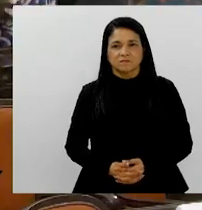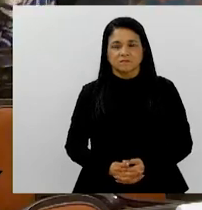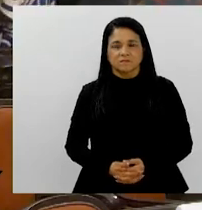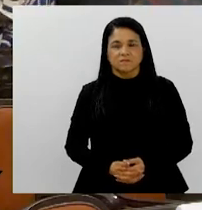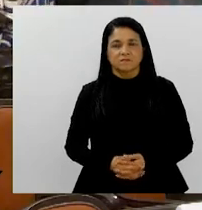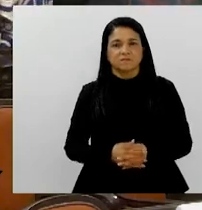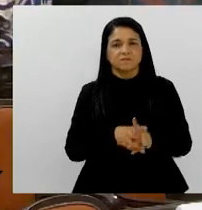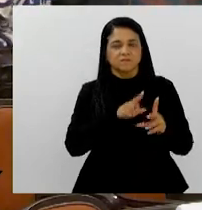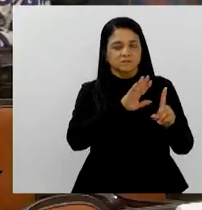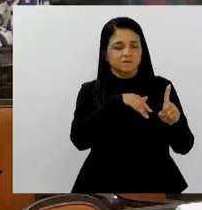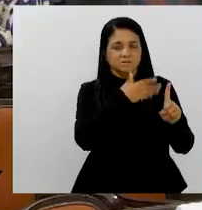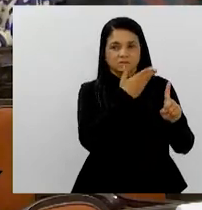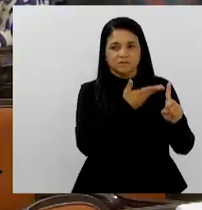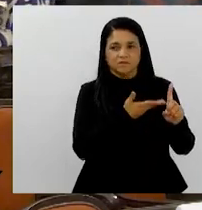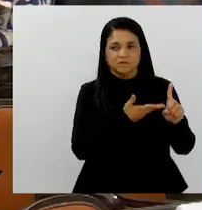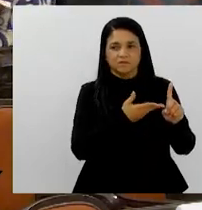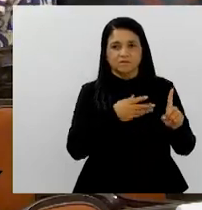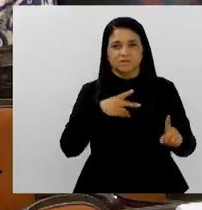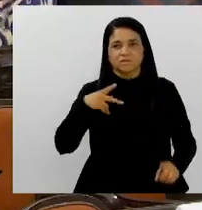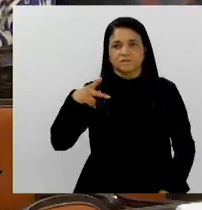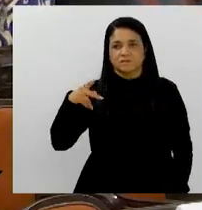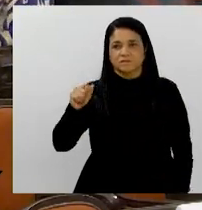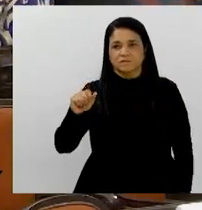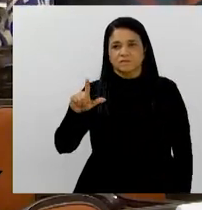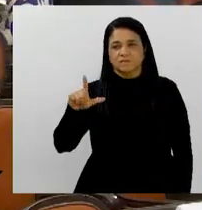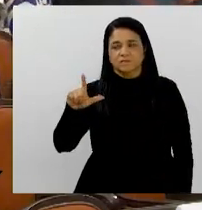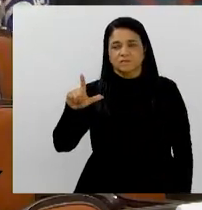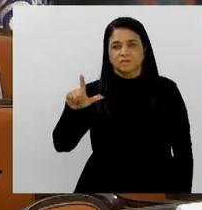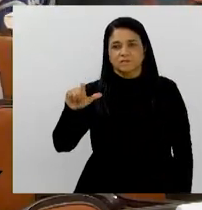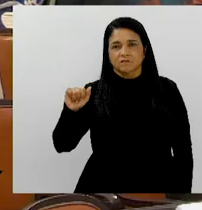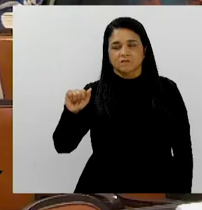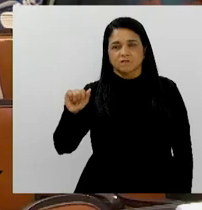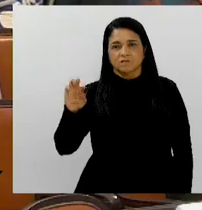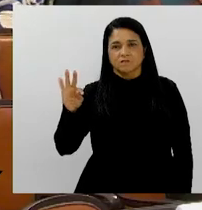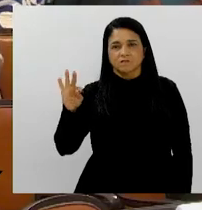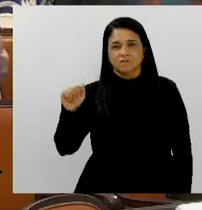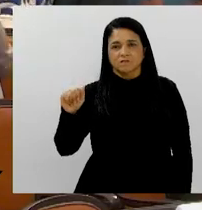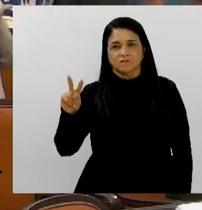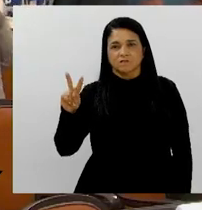Próxima agraciada, Paula Tavares Vilar.